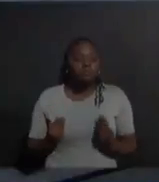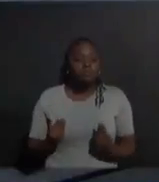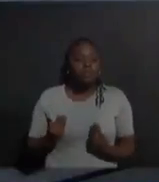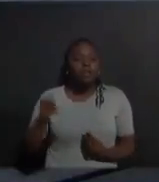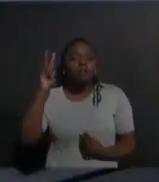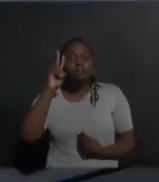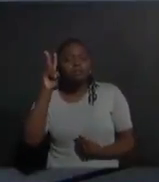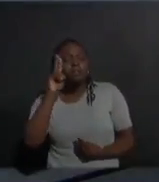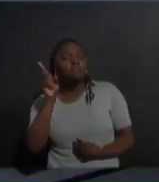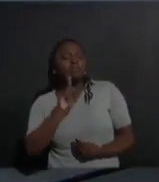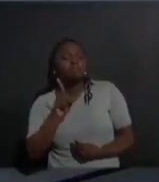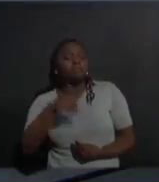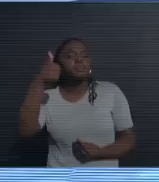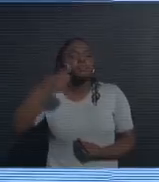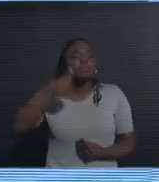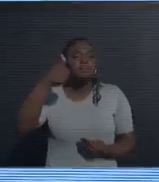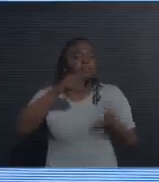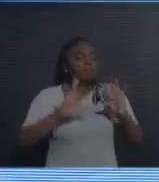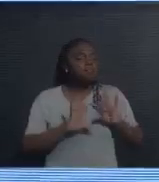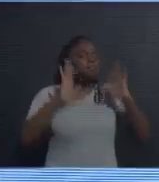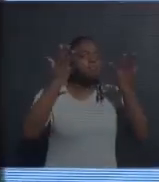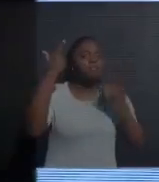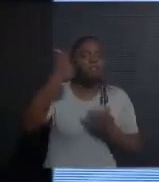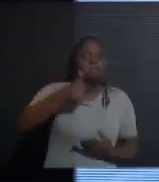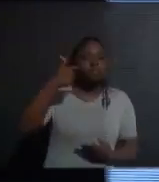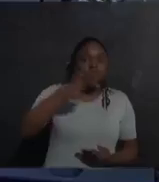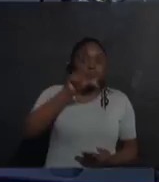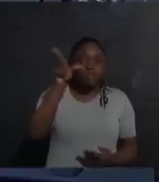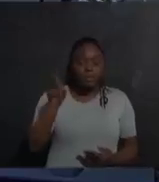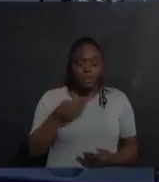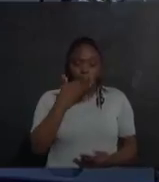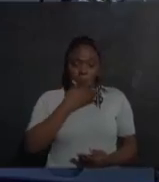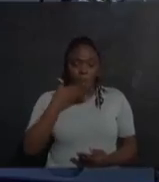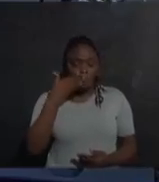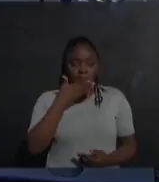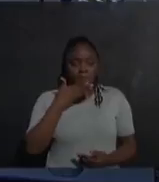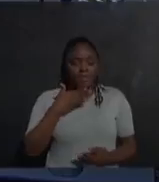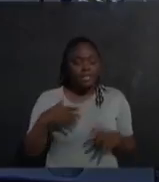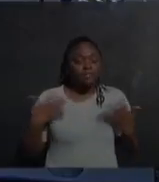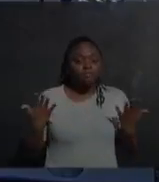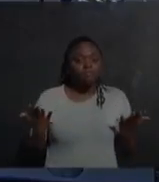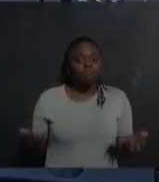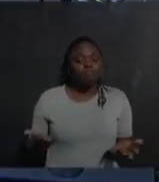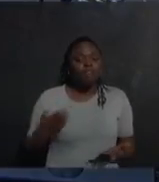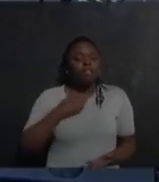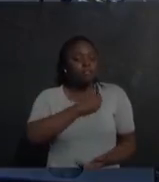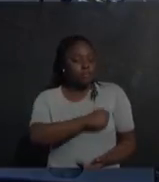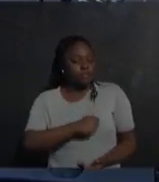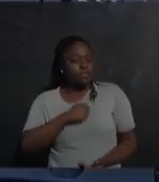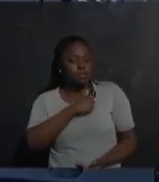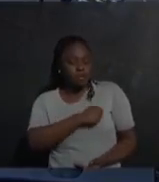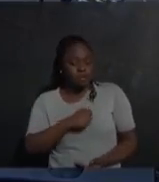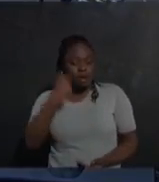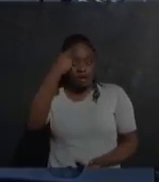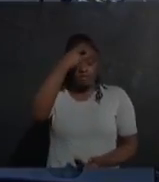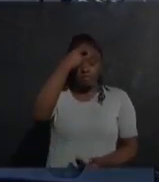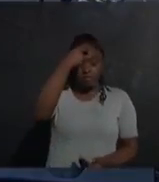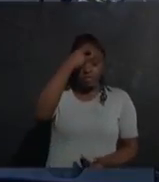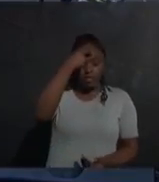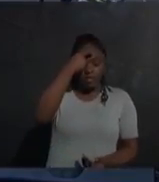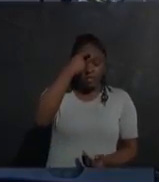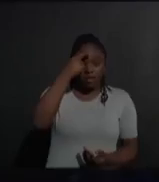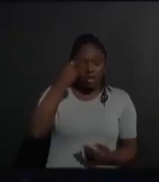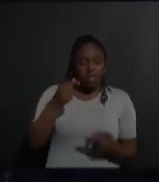da primeira para querer celebrar uma segunda. Então, uma saudade intelectual não configura